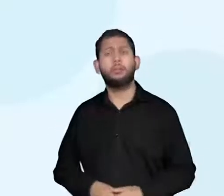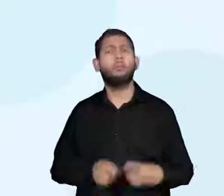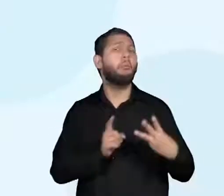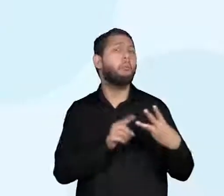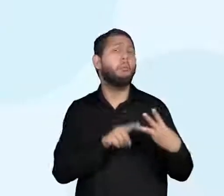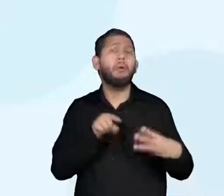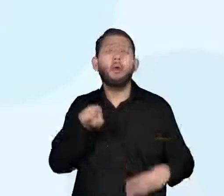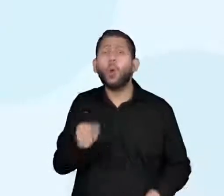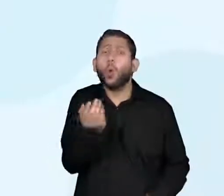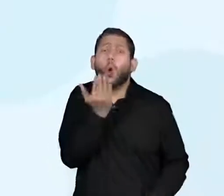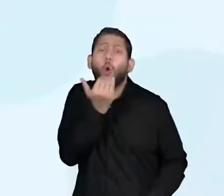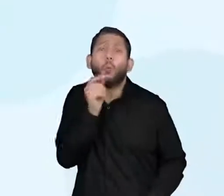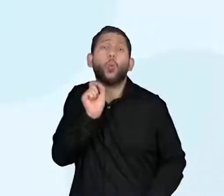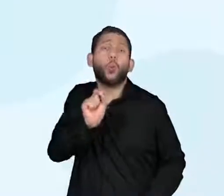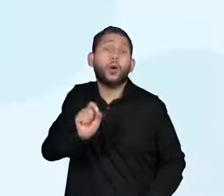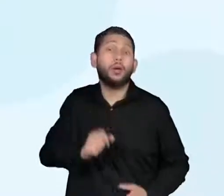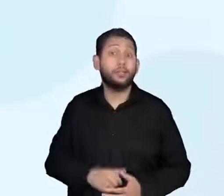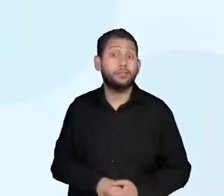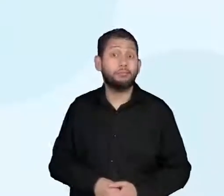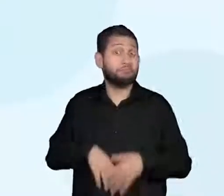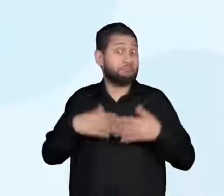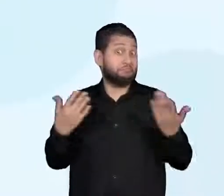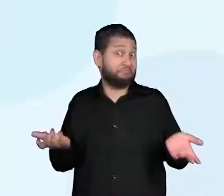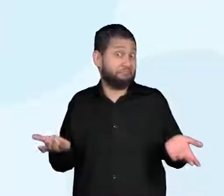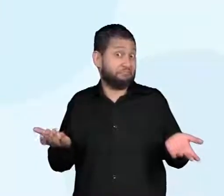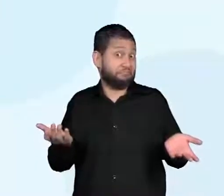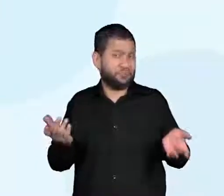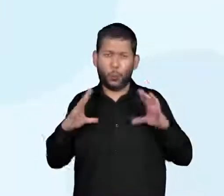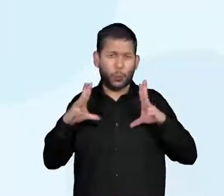Tipo de alimentação.